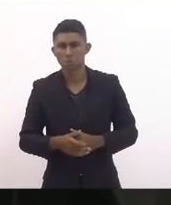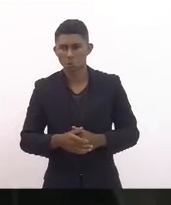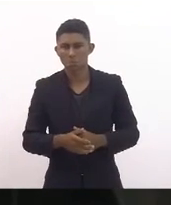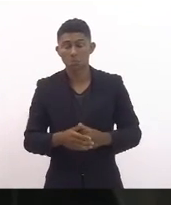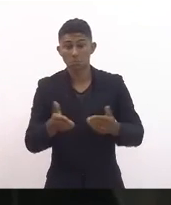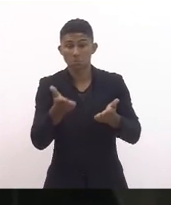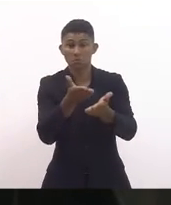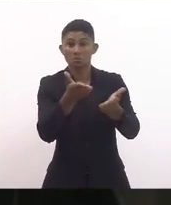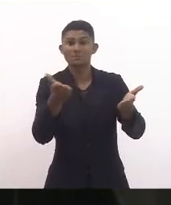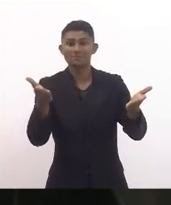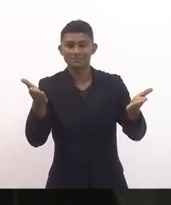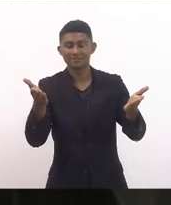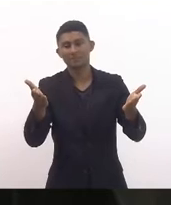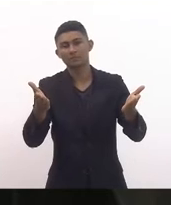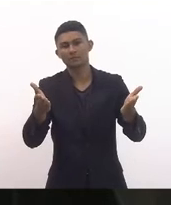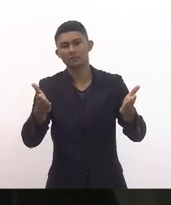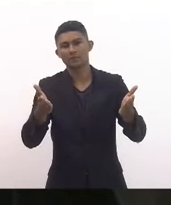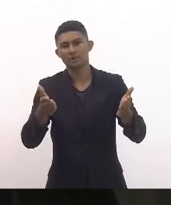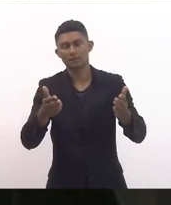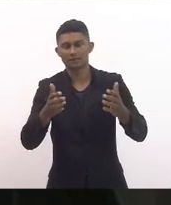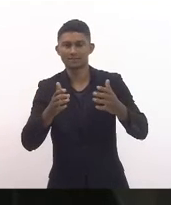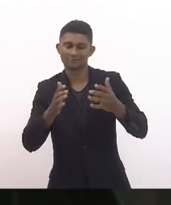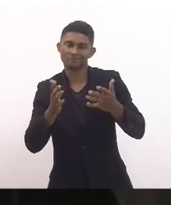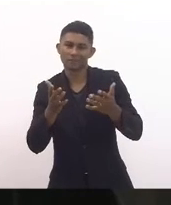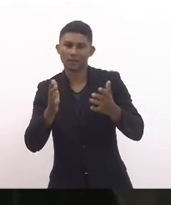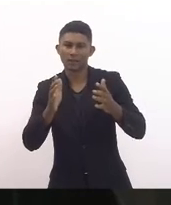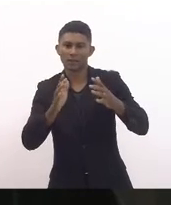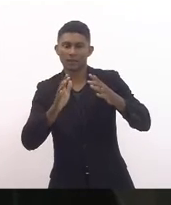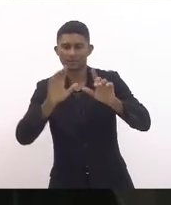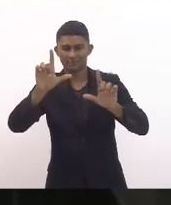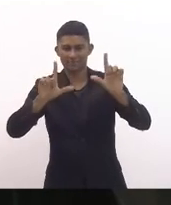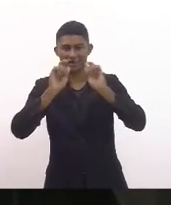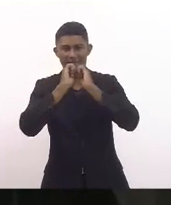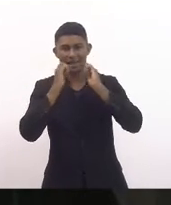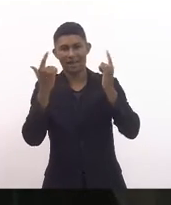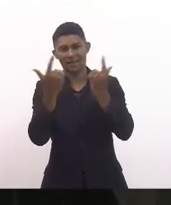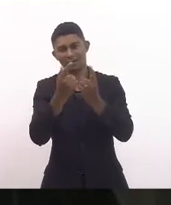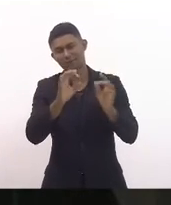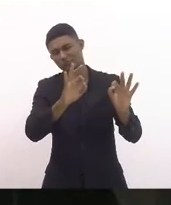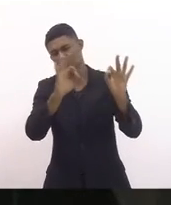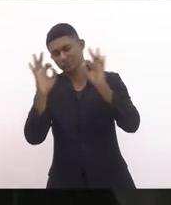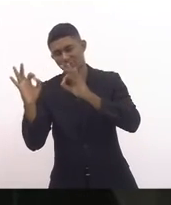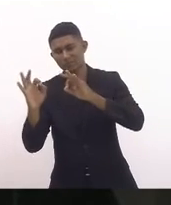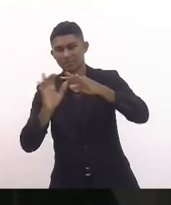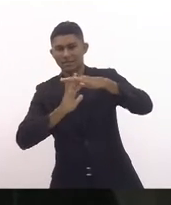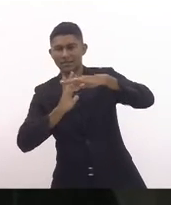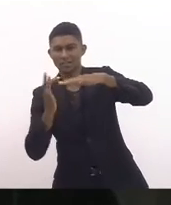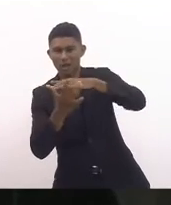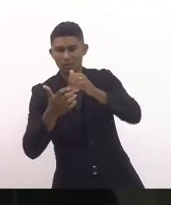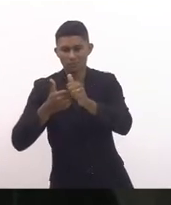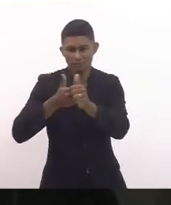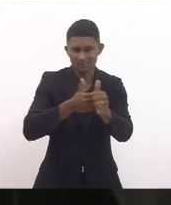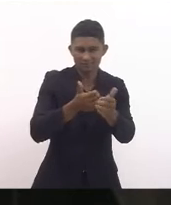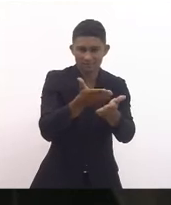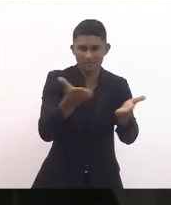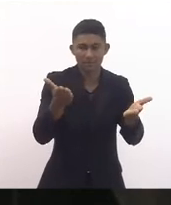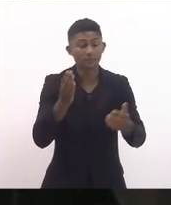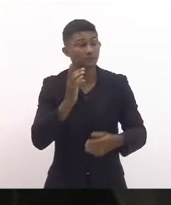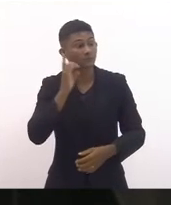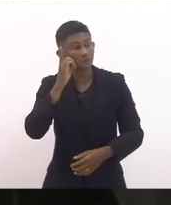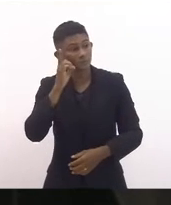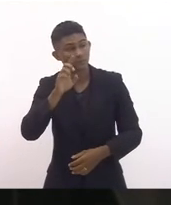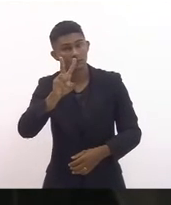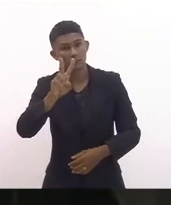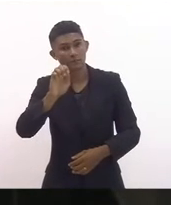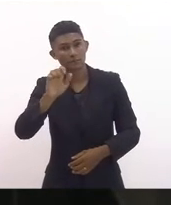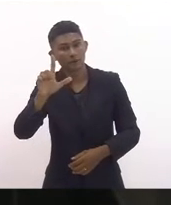cidadãos E cidadãs que nos seguem nos acompanham pela TV alerj nos seguem pelas redes sociais Deputado Val do Ceasa aqui